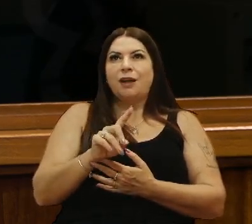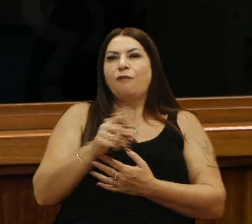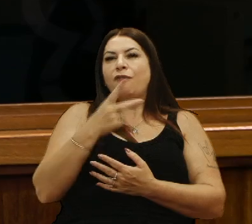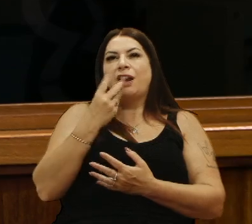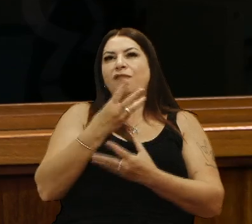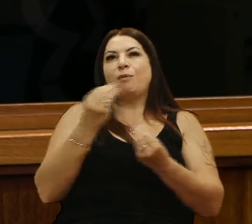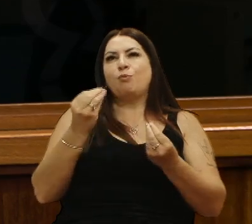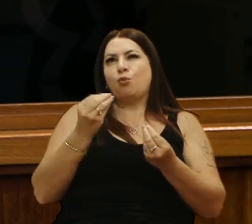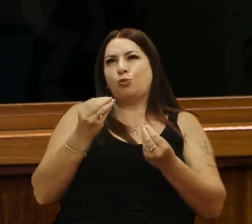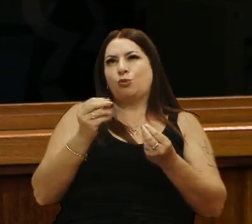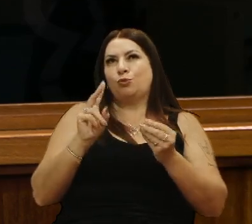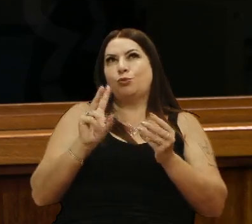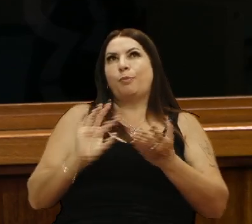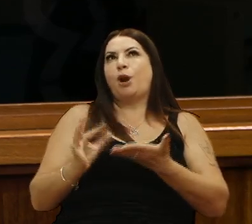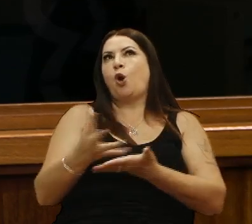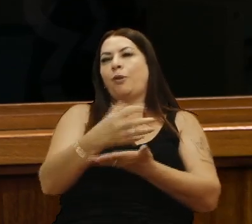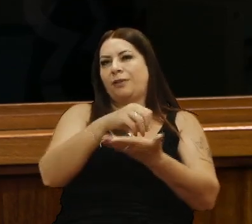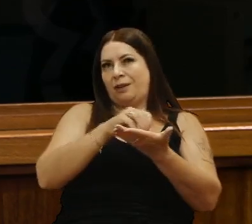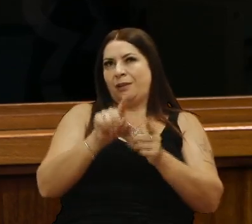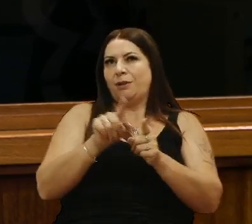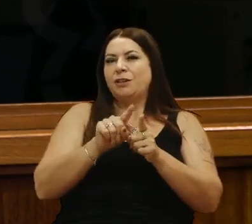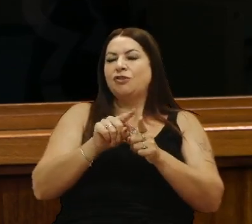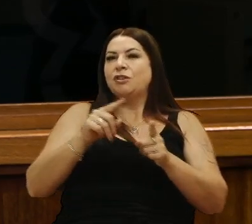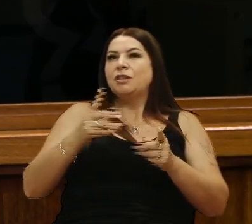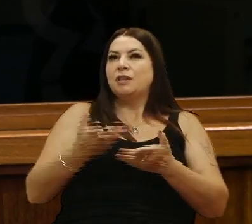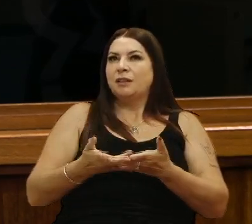pesado na Codeca, porque tinha